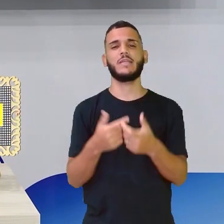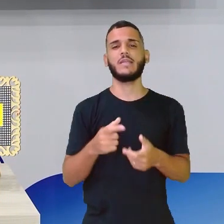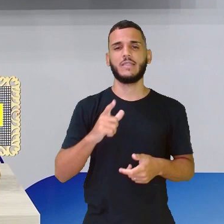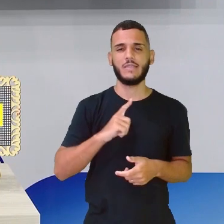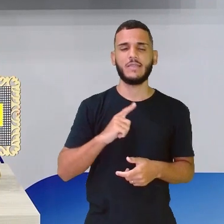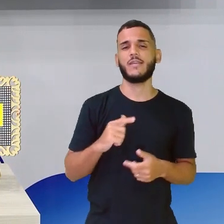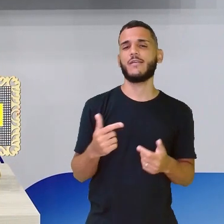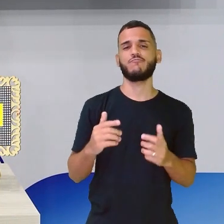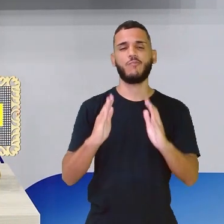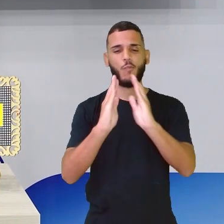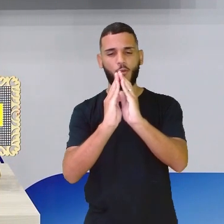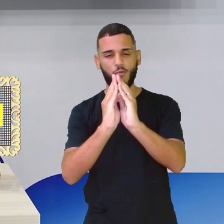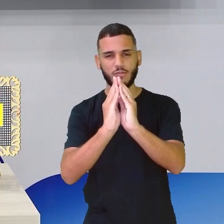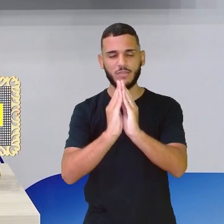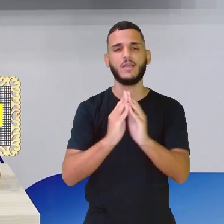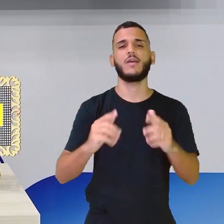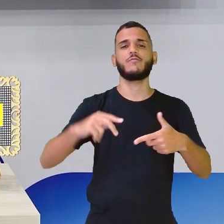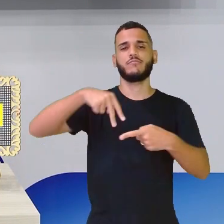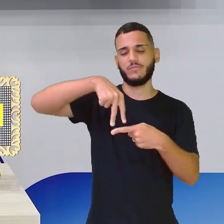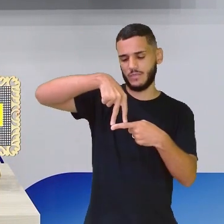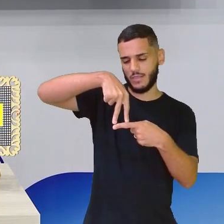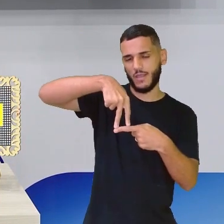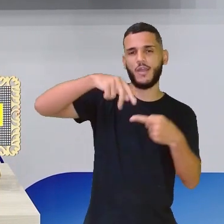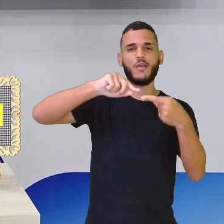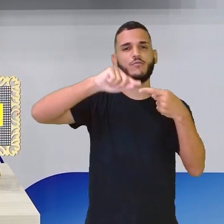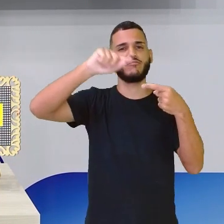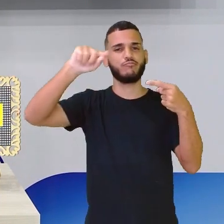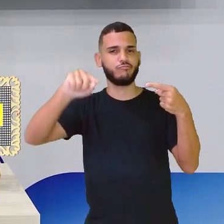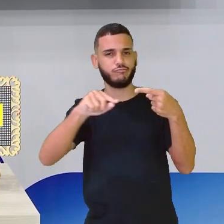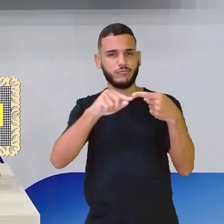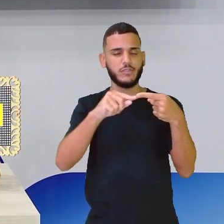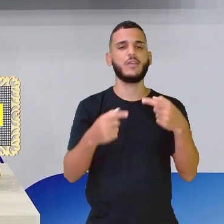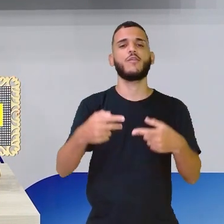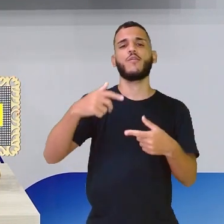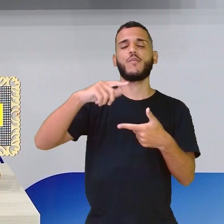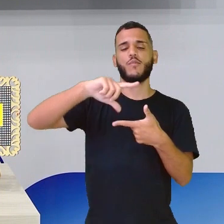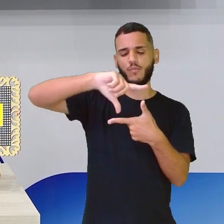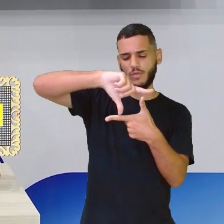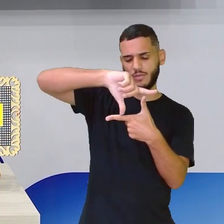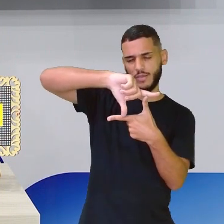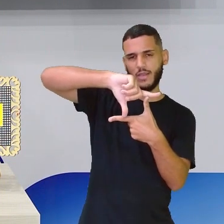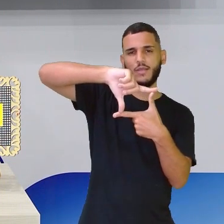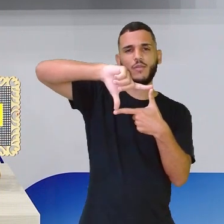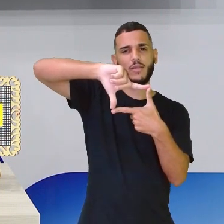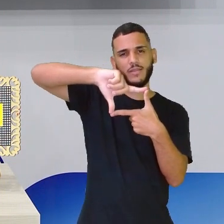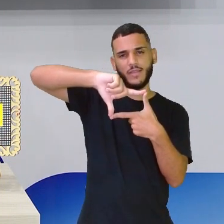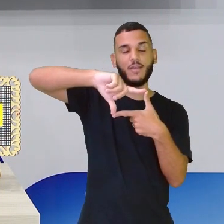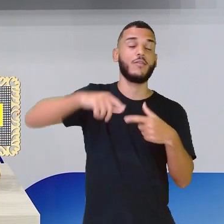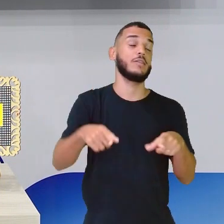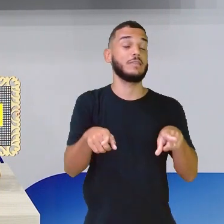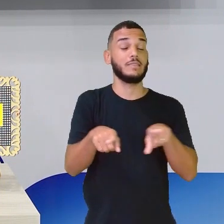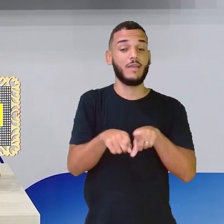losango, triângulo, círculo, quadrado, retângulo. E outra coisa que ele